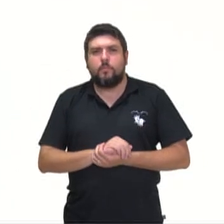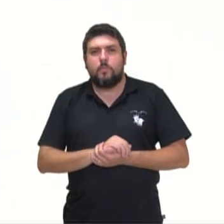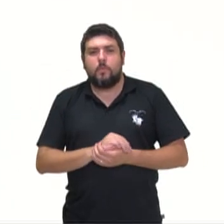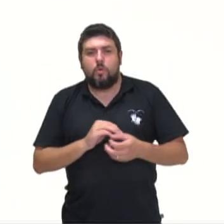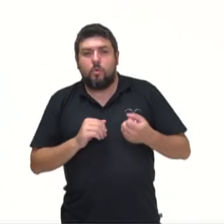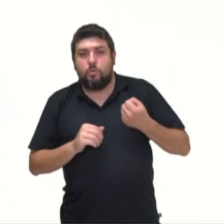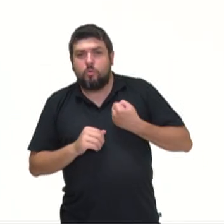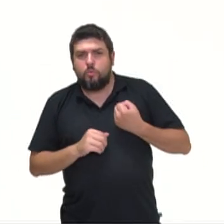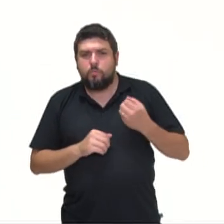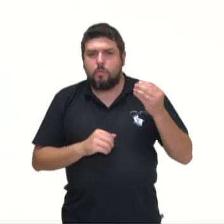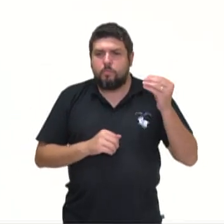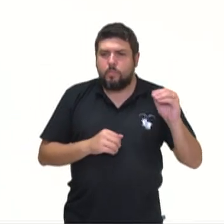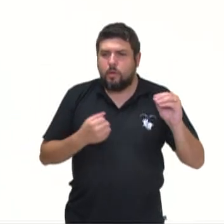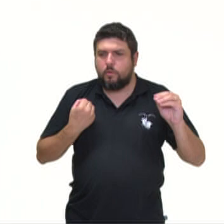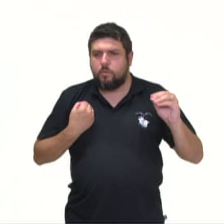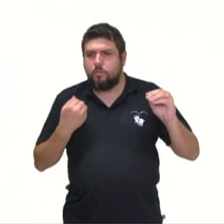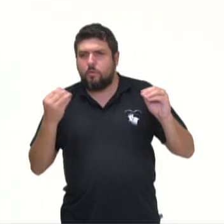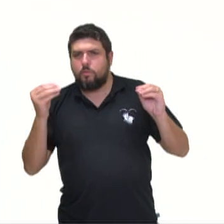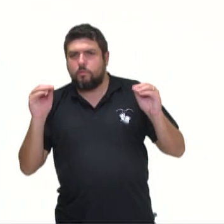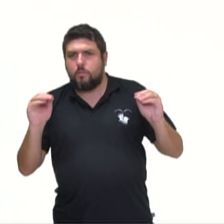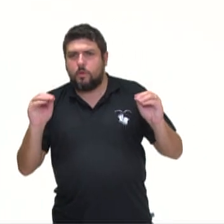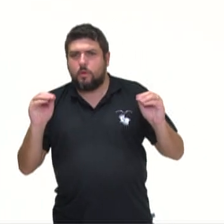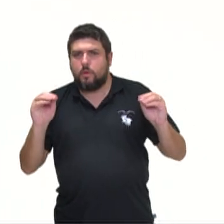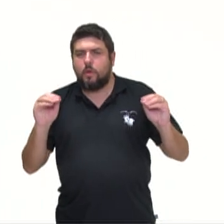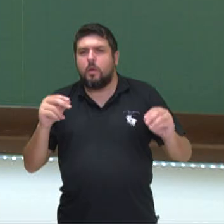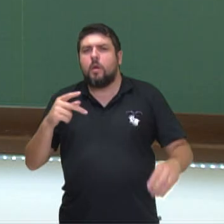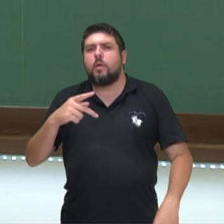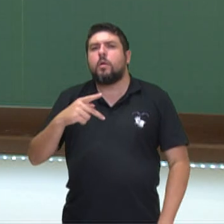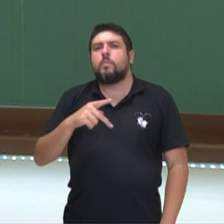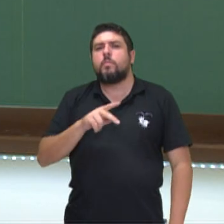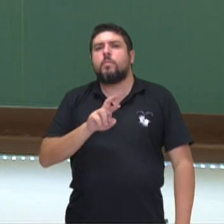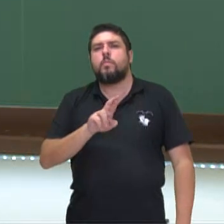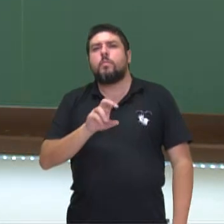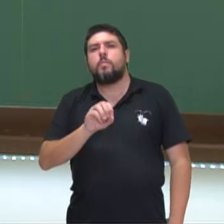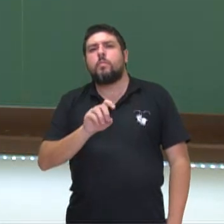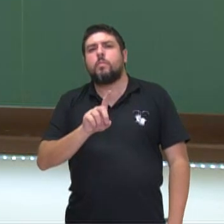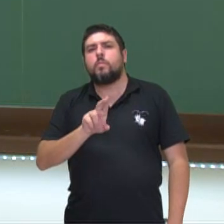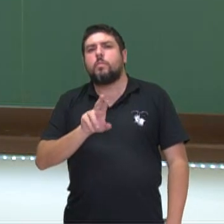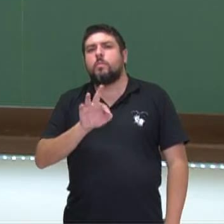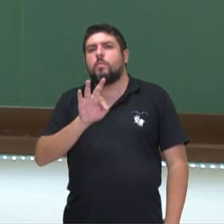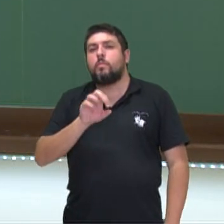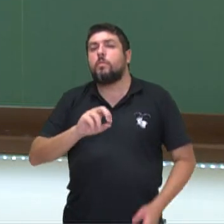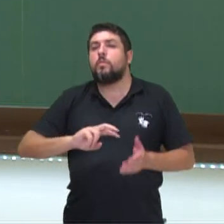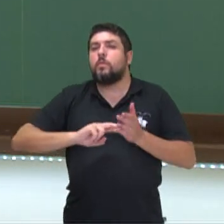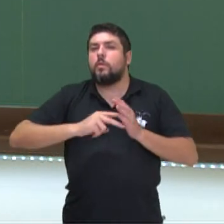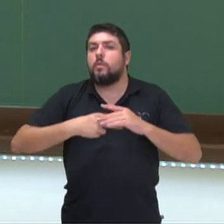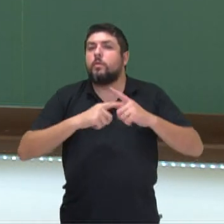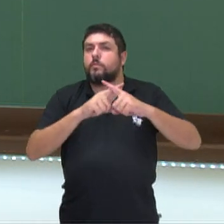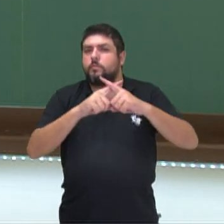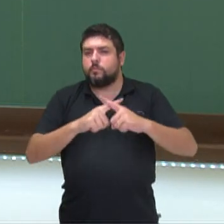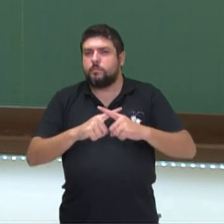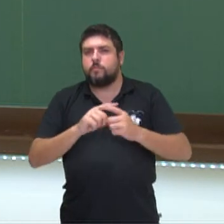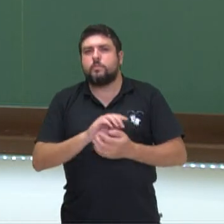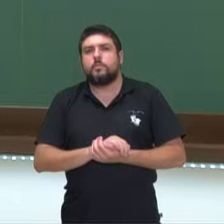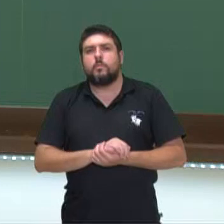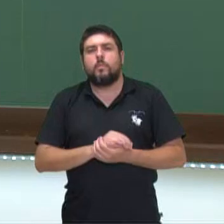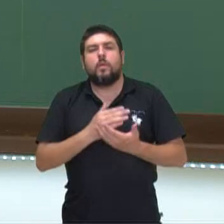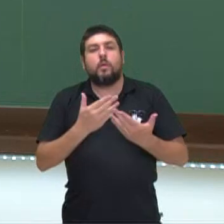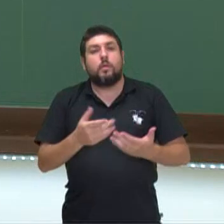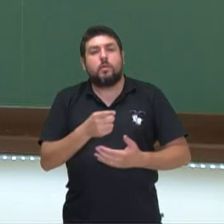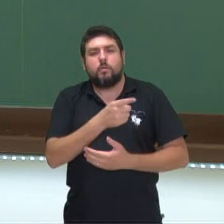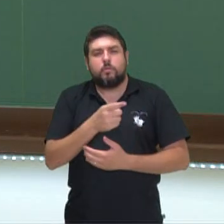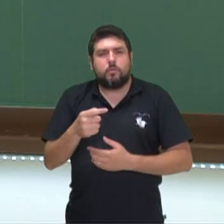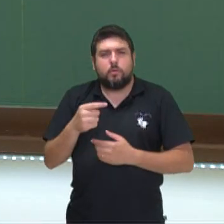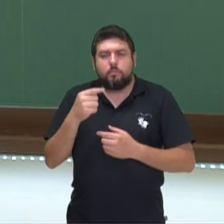é 48. Produto é a mesma coisa que multiplicação. Então, vocês vão ter que